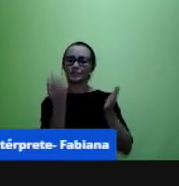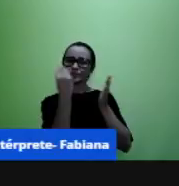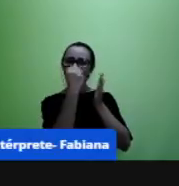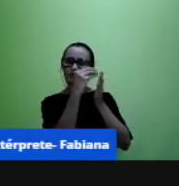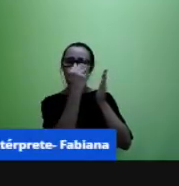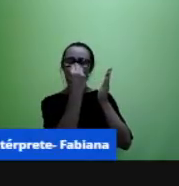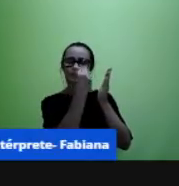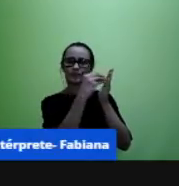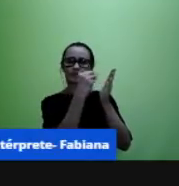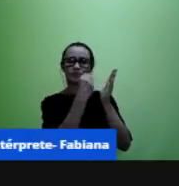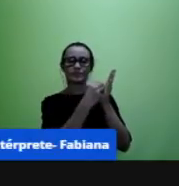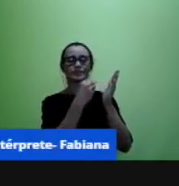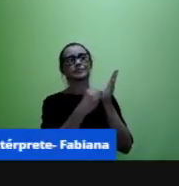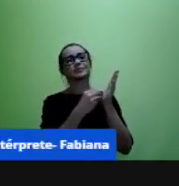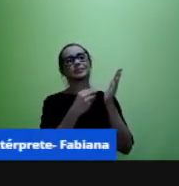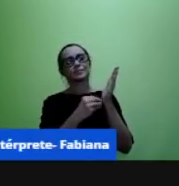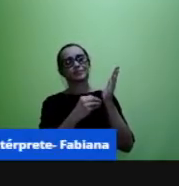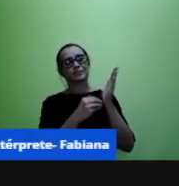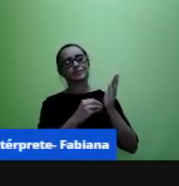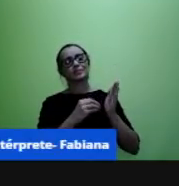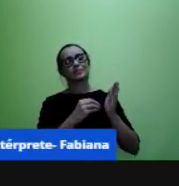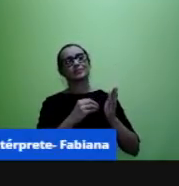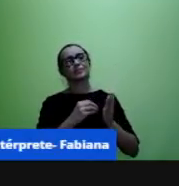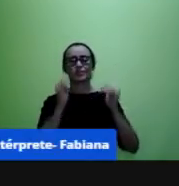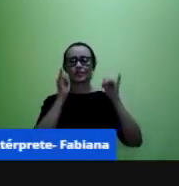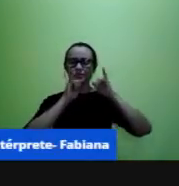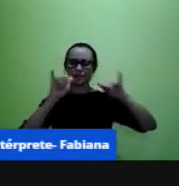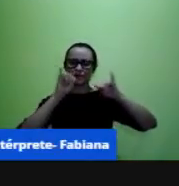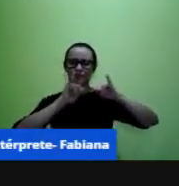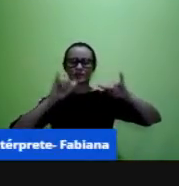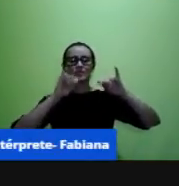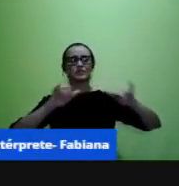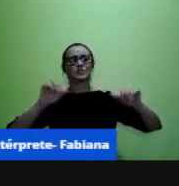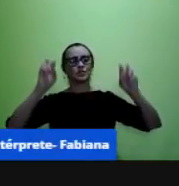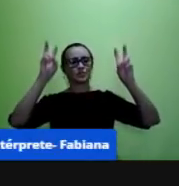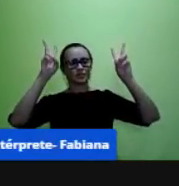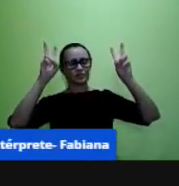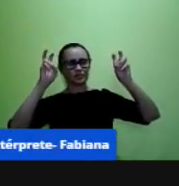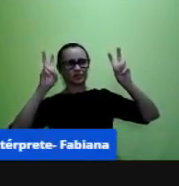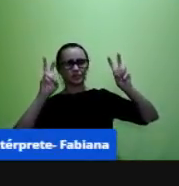informações pertinentes, que é o tema da aula, a unidade temática contemplada.